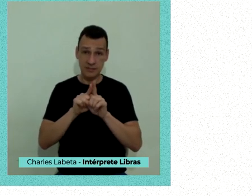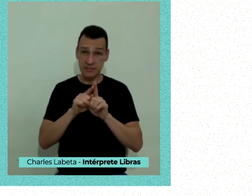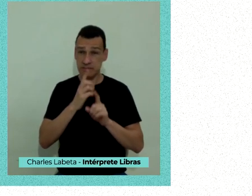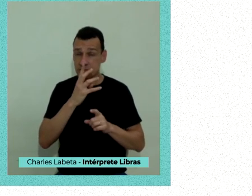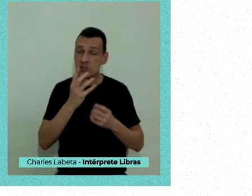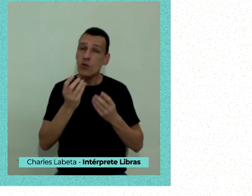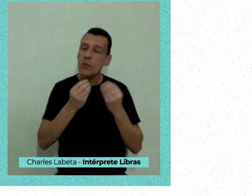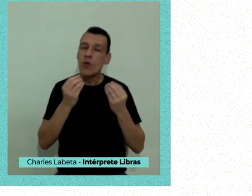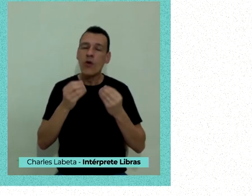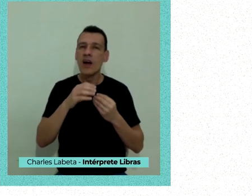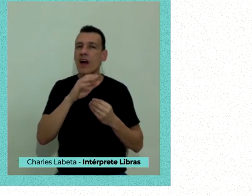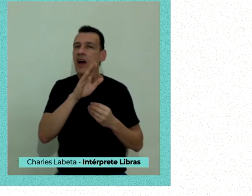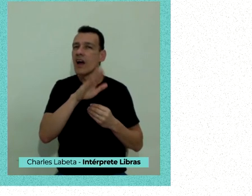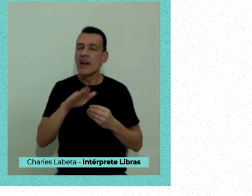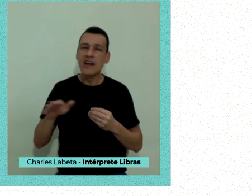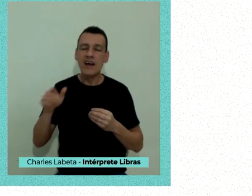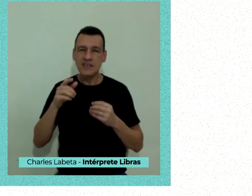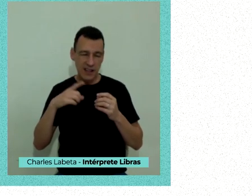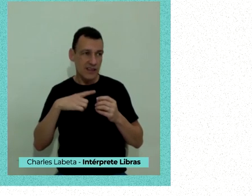percepção de mundo